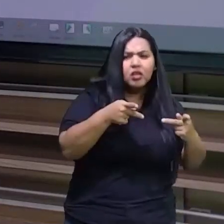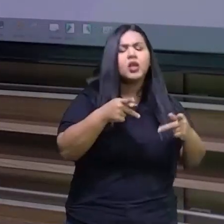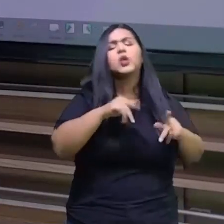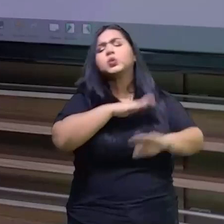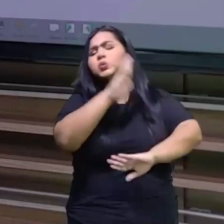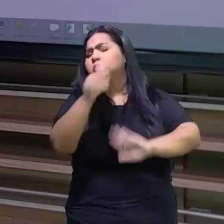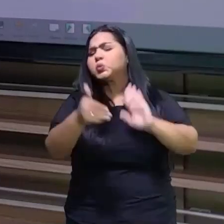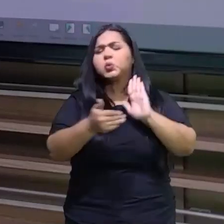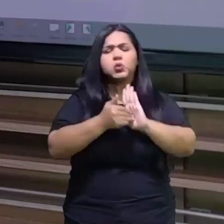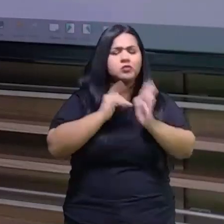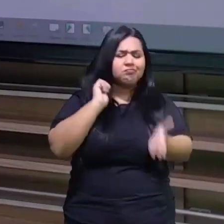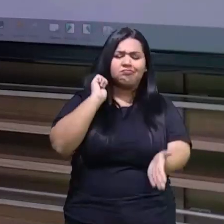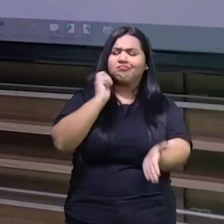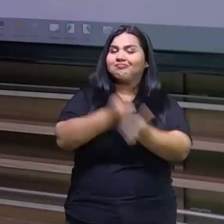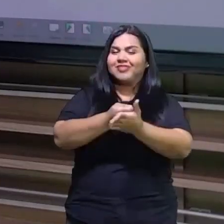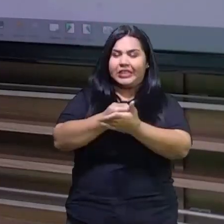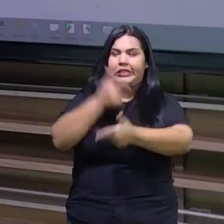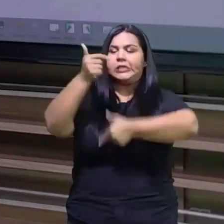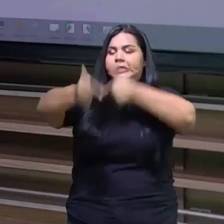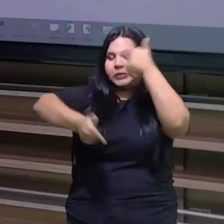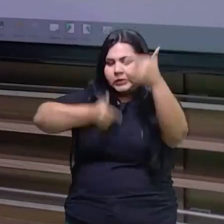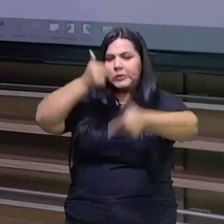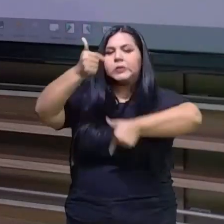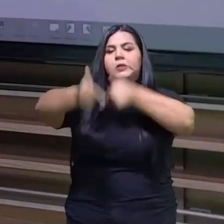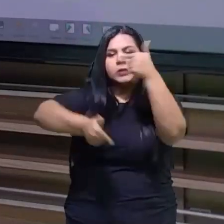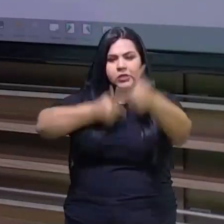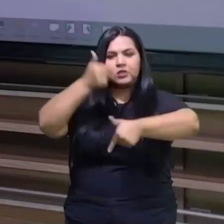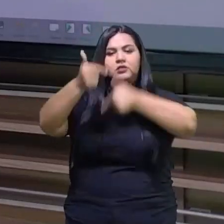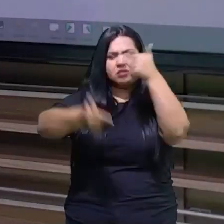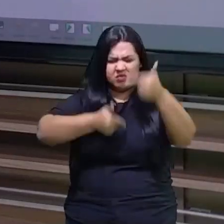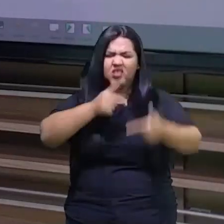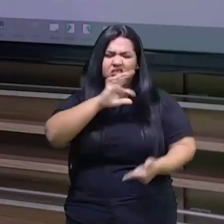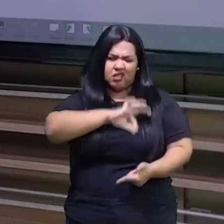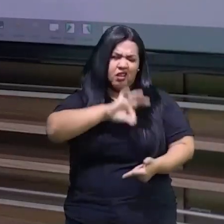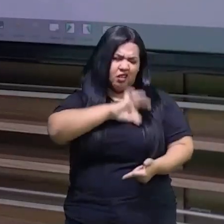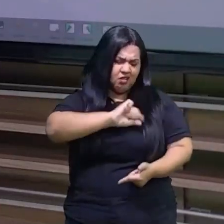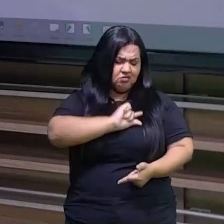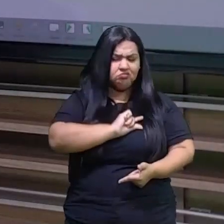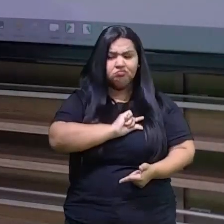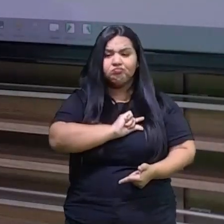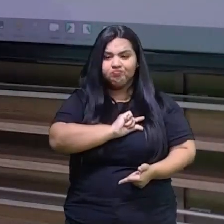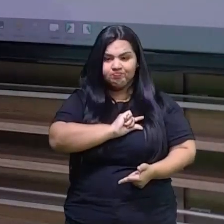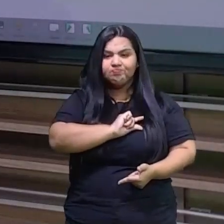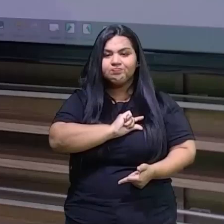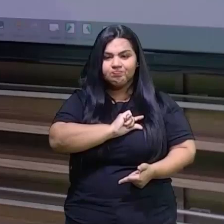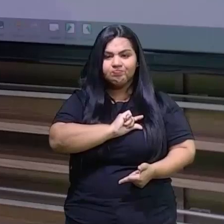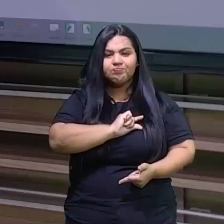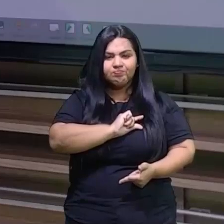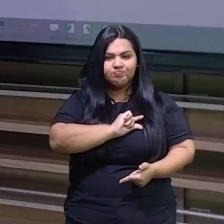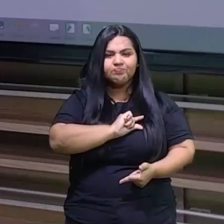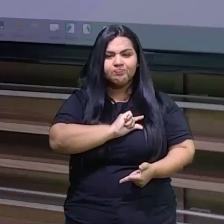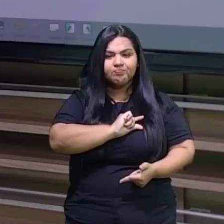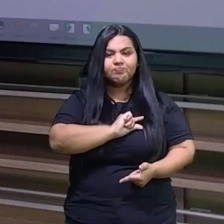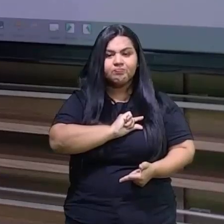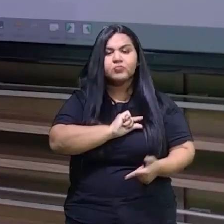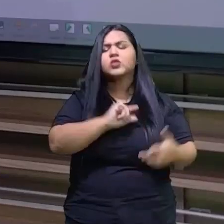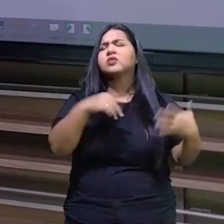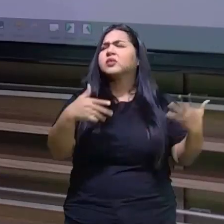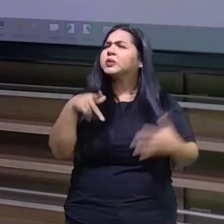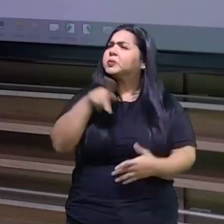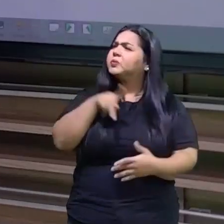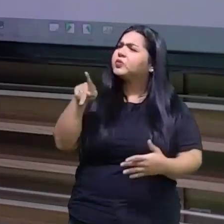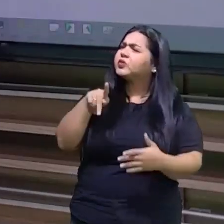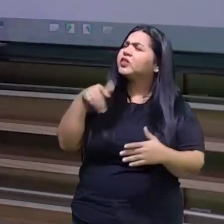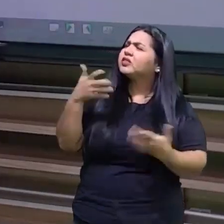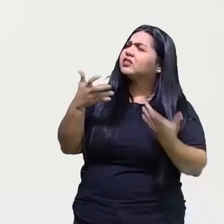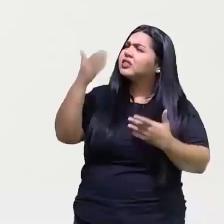que pagar a conta. Trabalhavam, recebiam por isso, mas o valor era pequeno. pequeno, pequeno, pequeno. Professor, eu queria